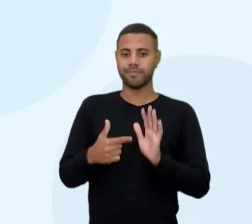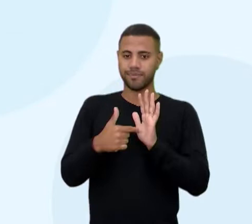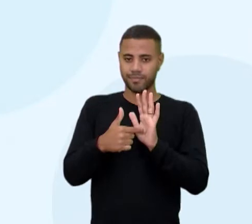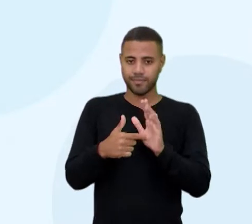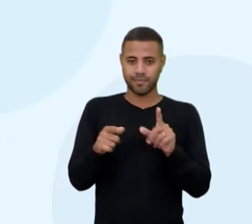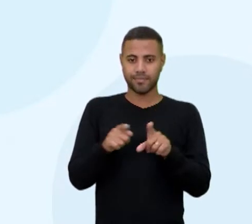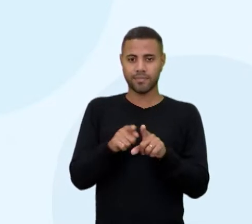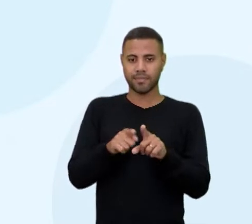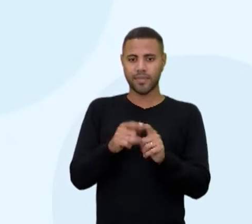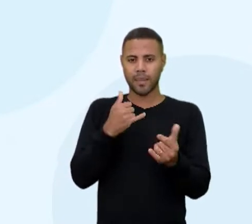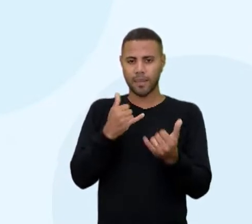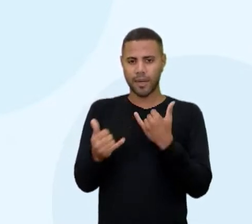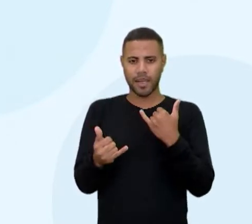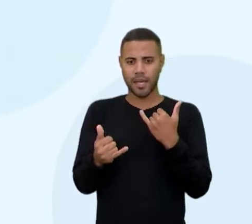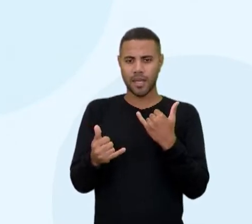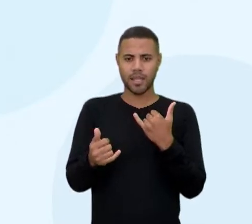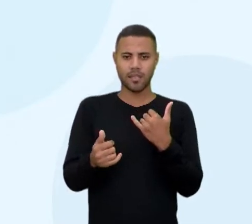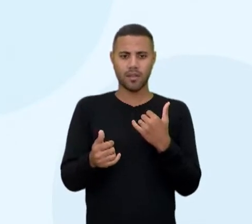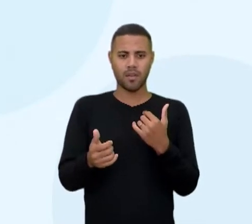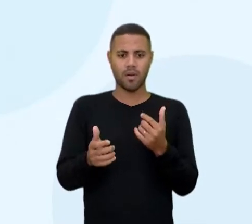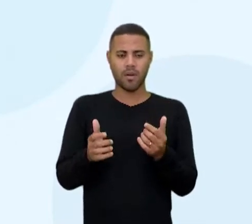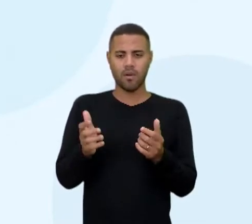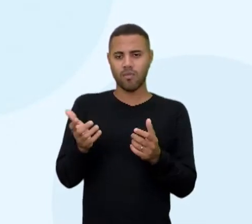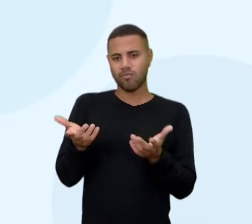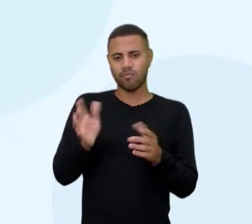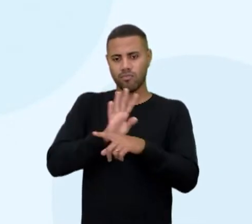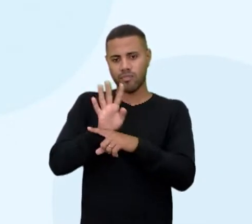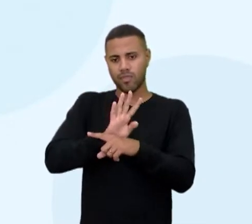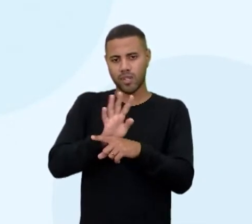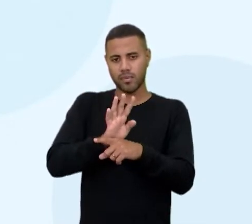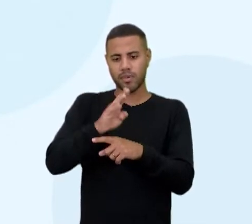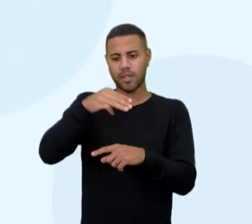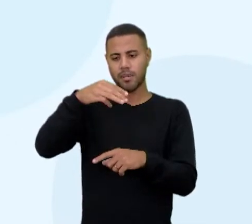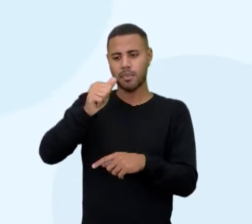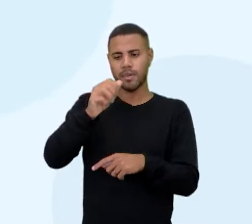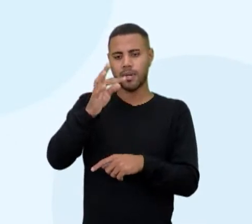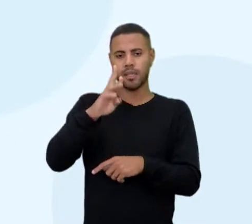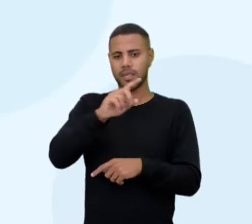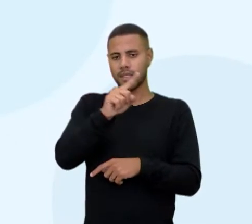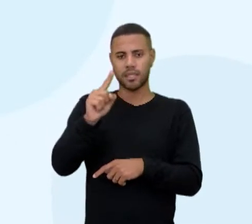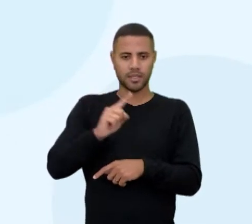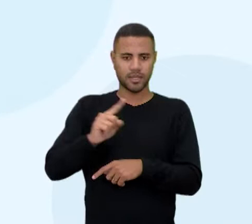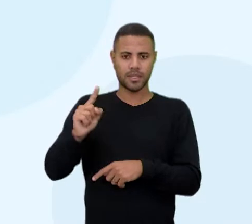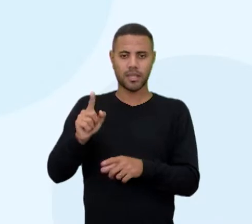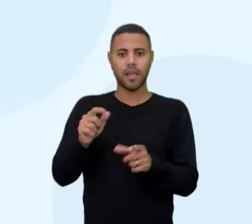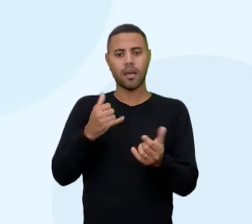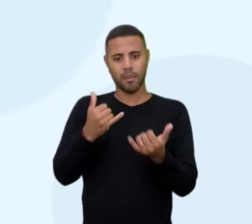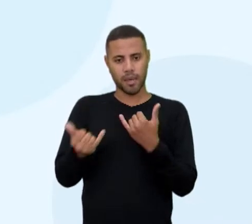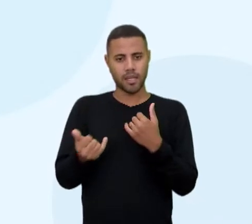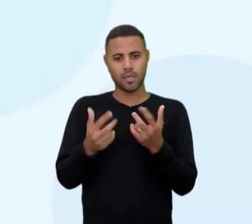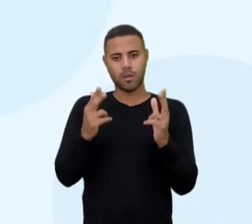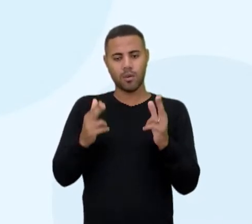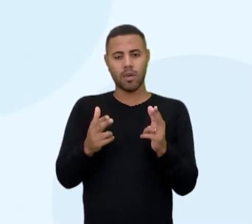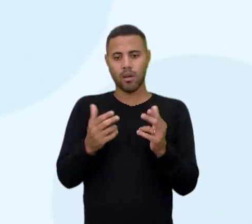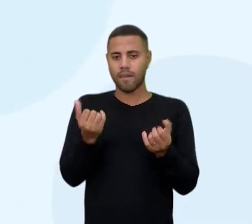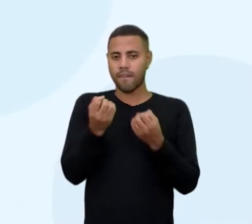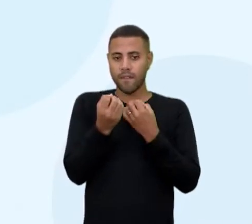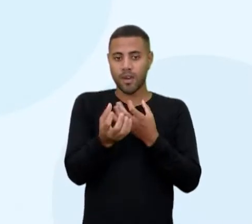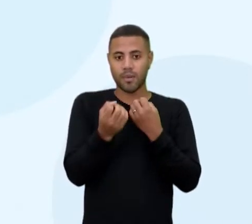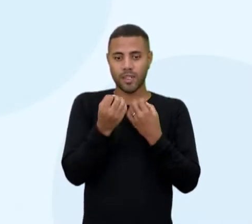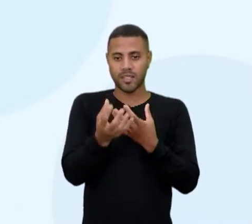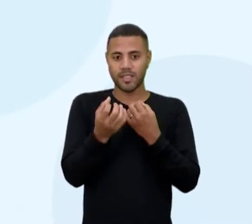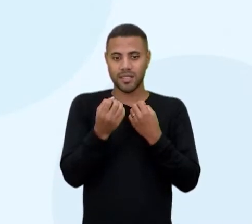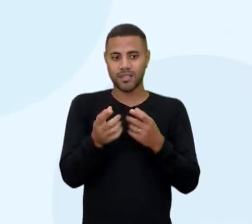cena de Matrix, né? Esses números binários significam os pulsos, né, de informações, os dados que a gente tem, né? Cada